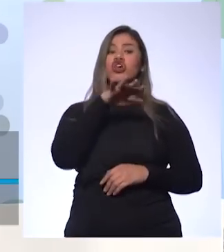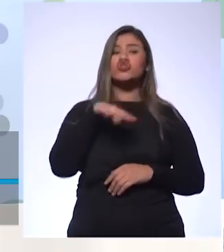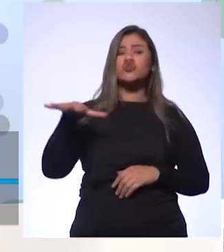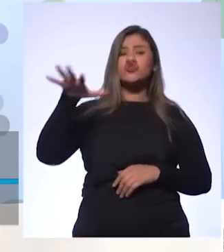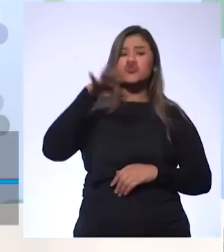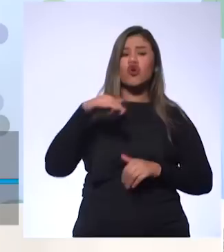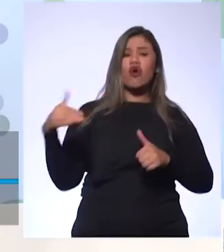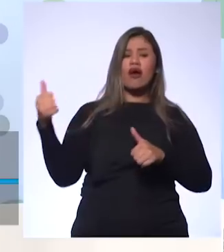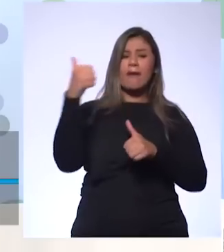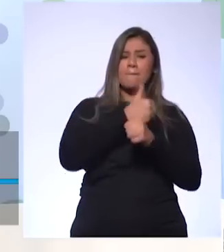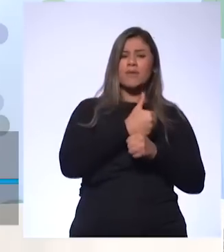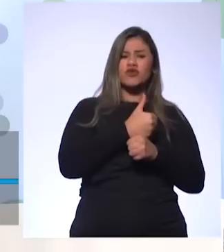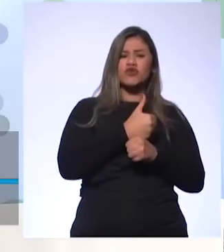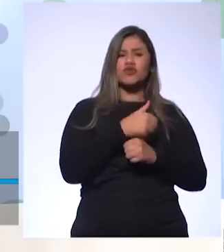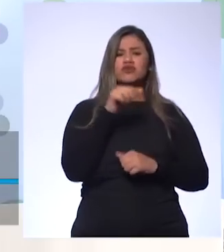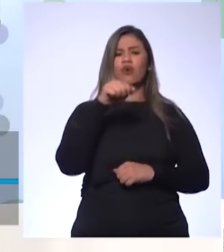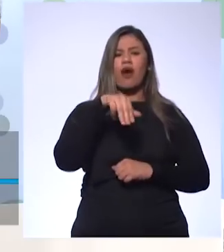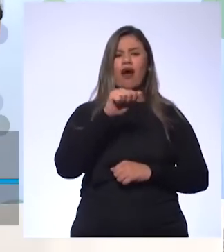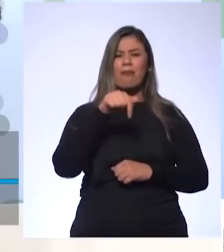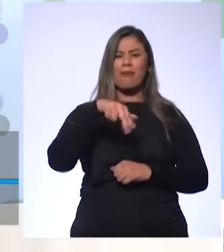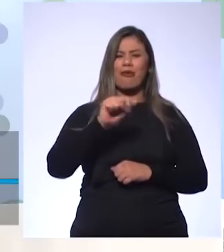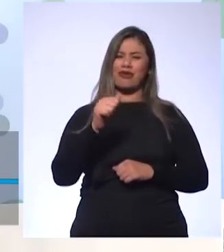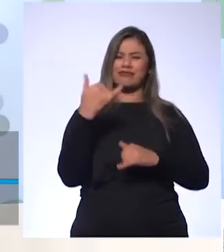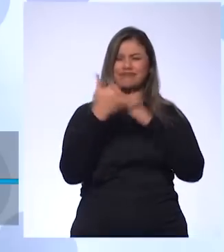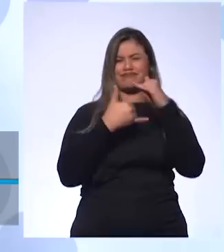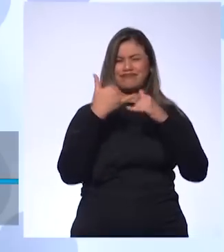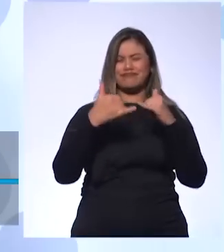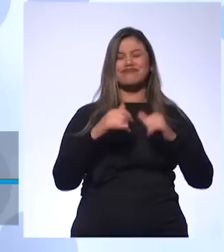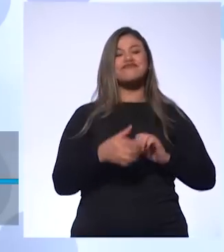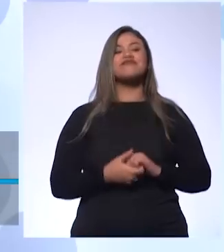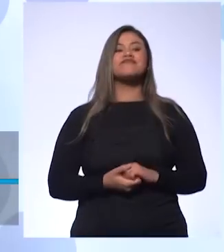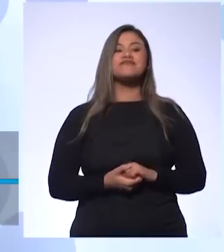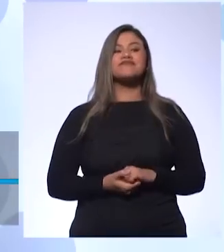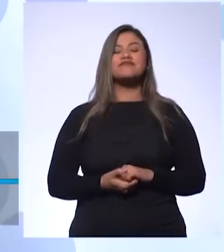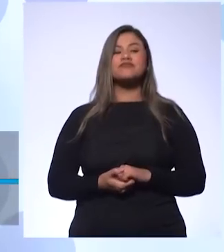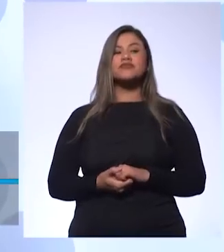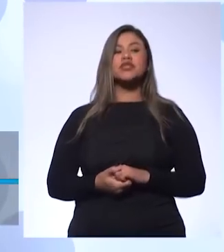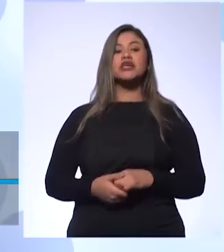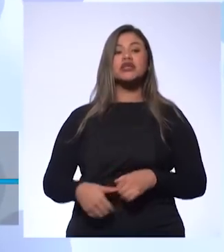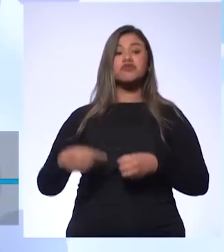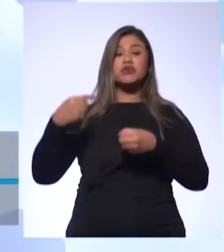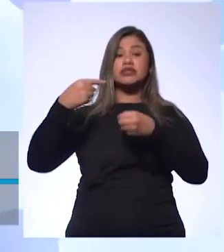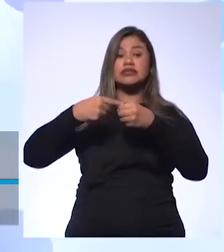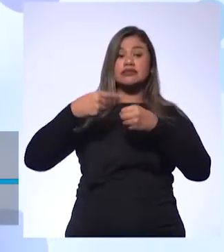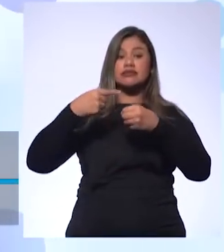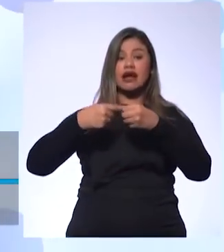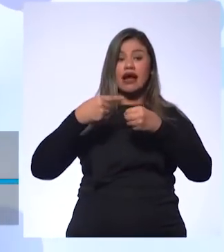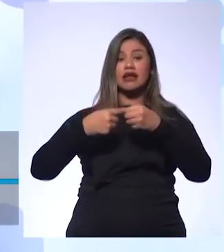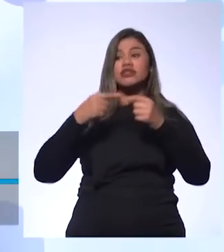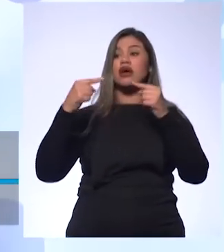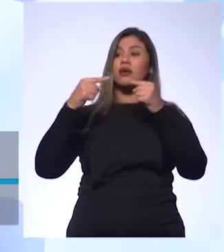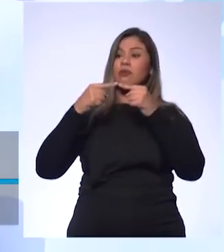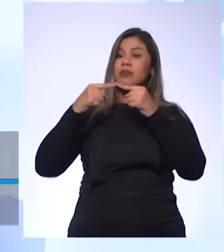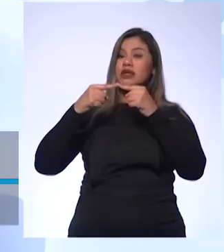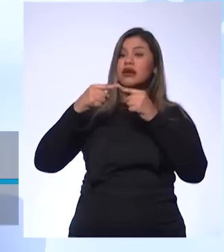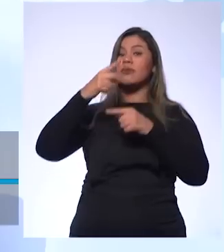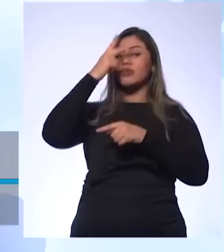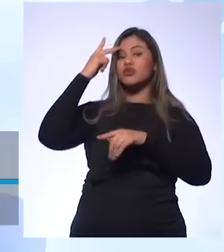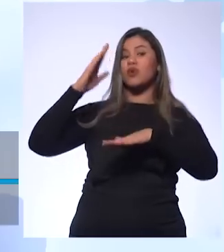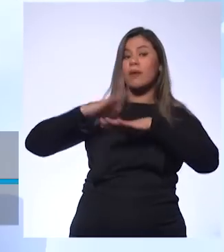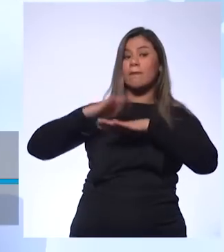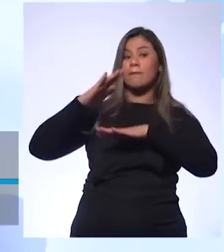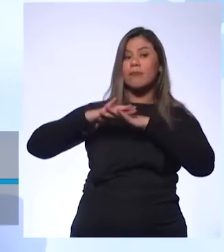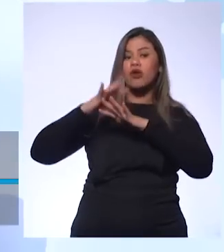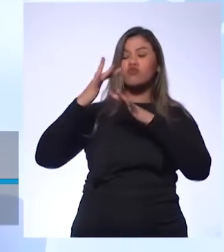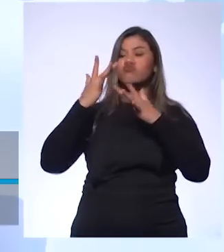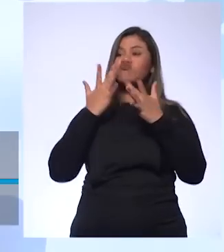impostores do Among Us. Exatamente. É. Então, a cidade, ela vai atender sempre o interesse. Só que, como a gente acaba